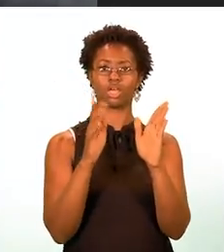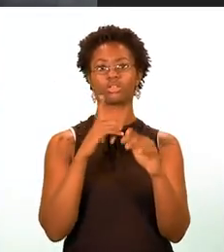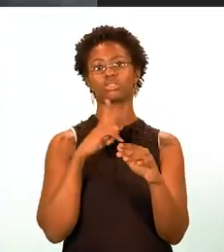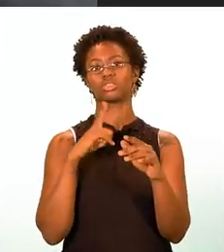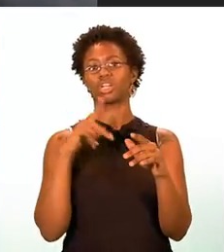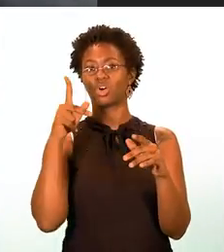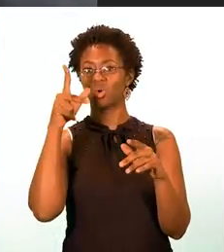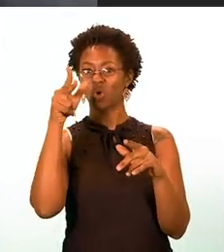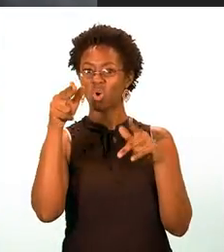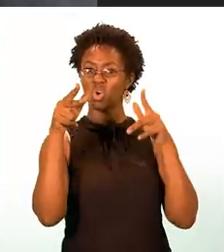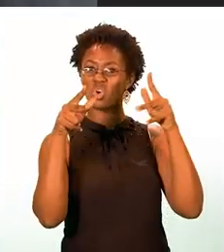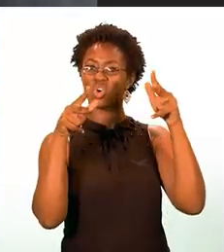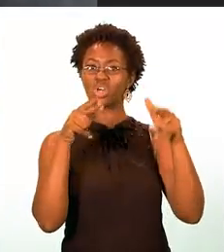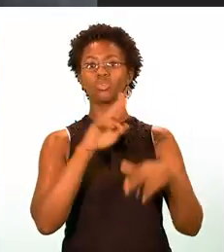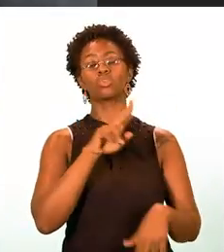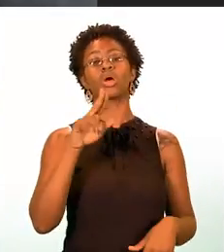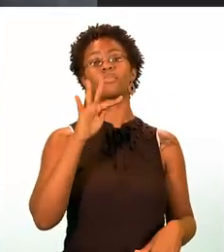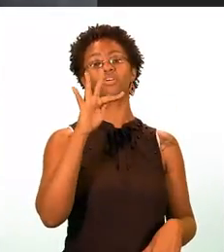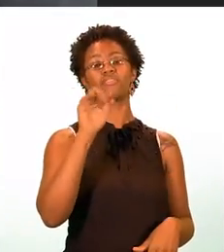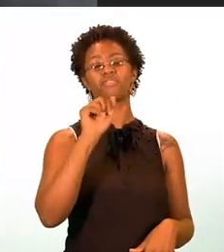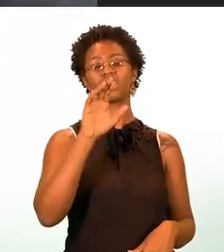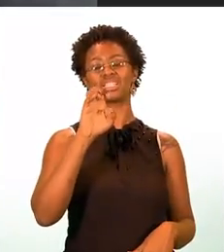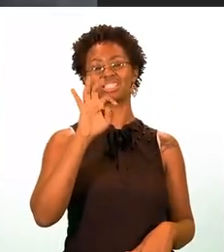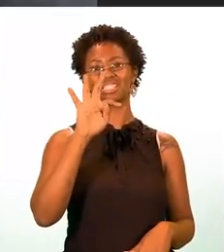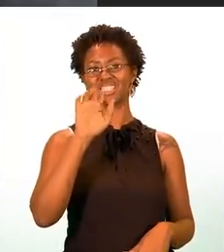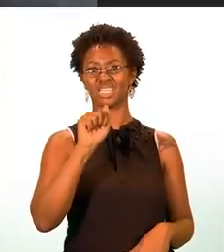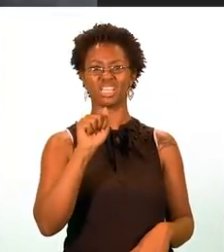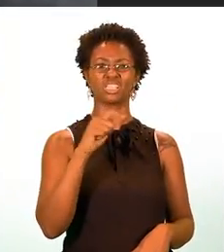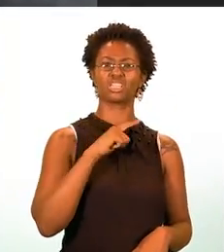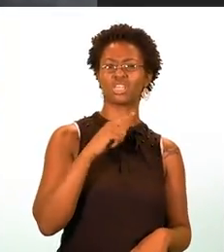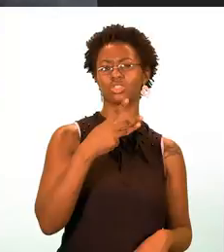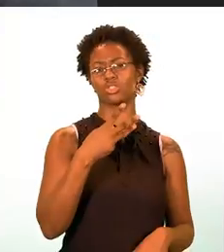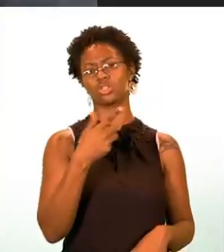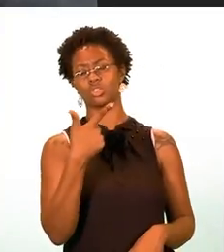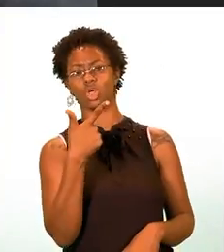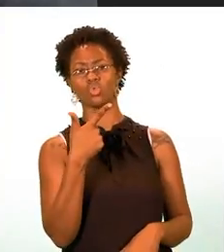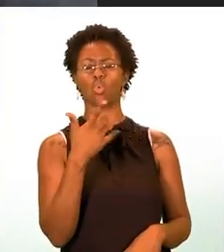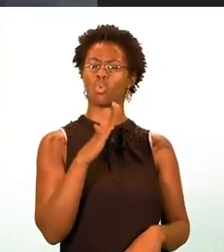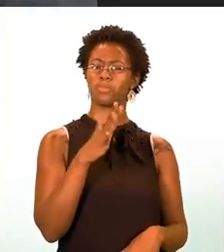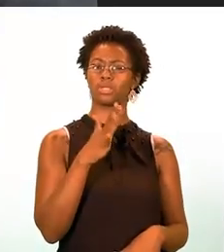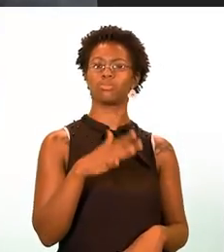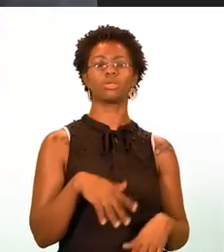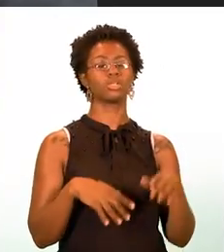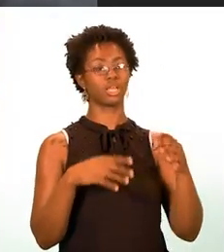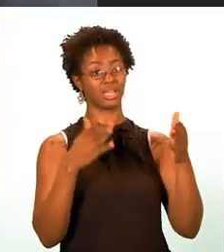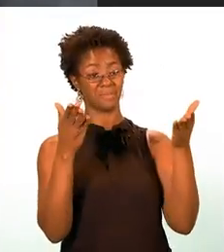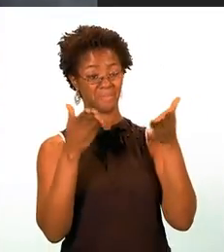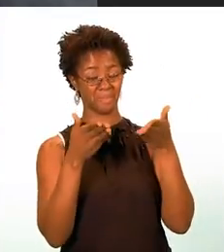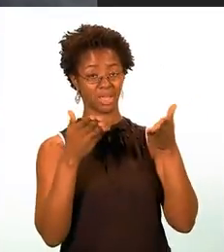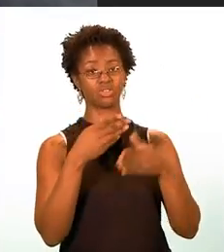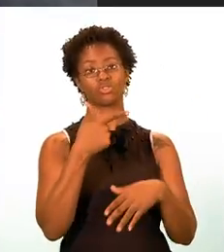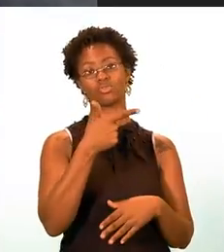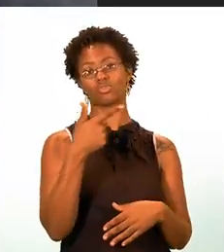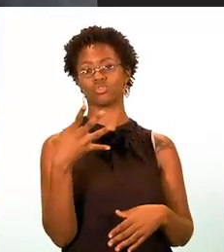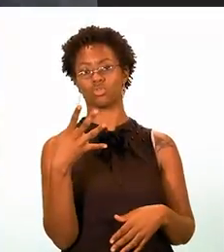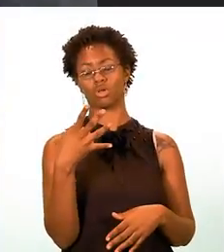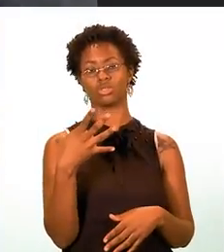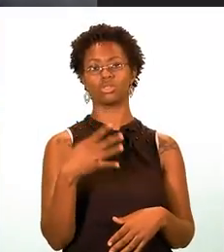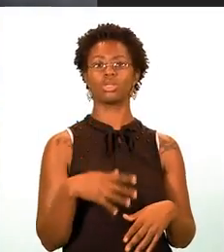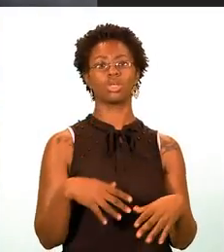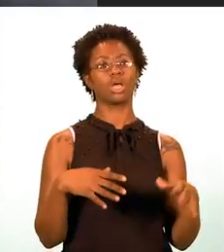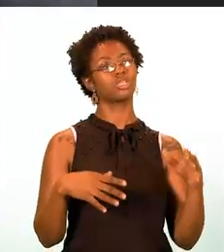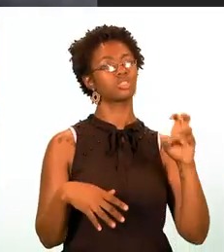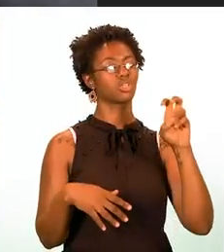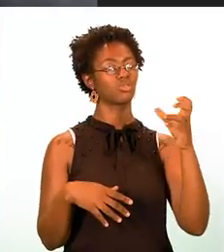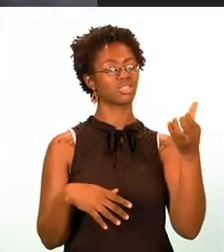ele tem aqueles cortes que a gente chama de faceta, em torno de 32, e aqui embaixo, 24. Está mais ou